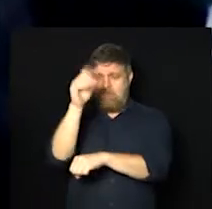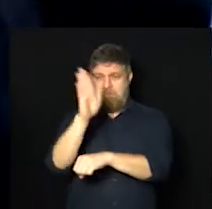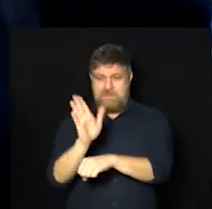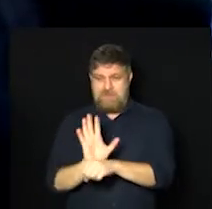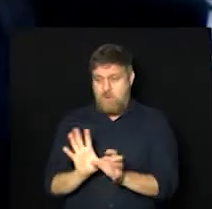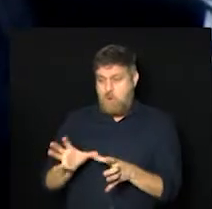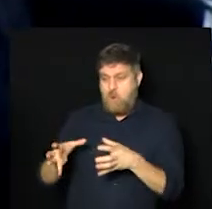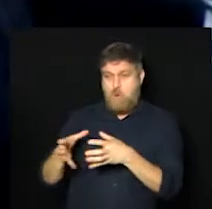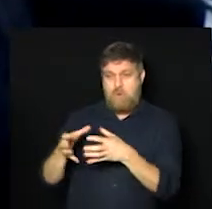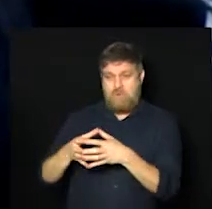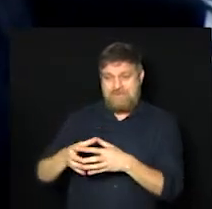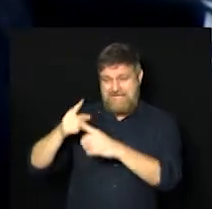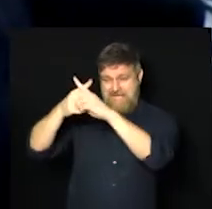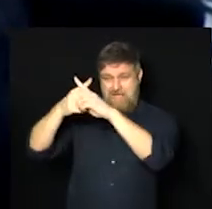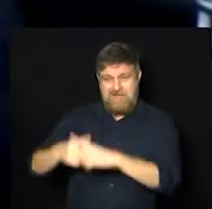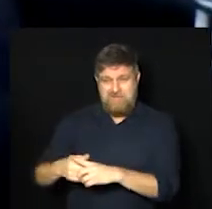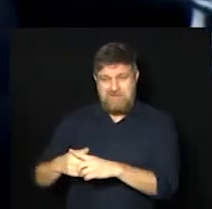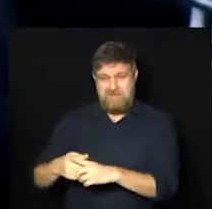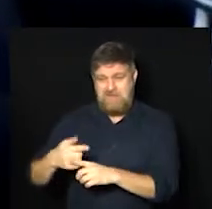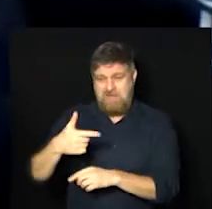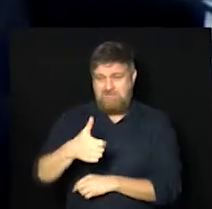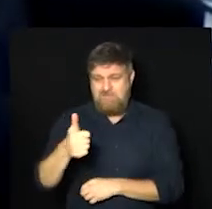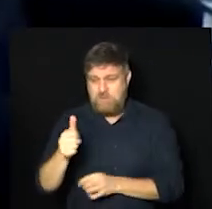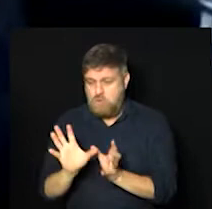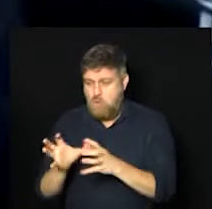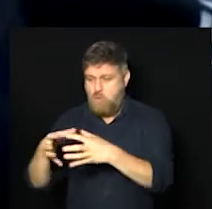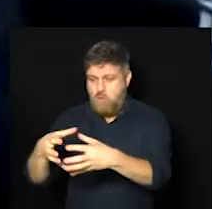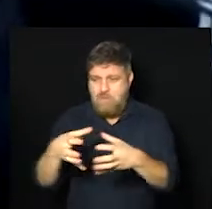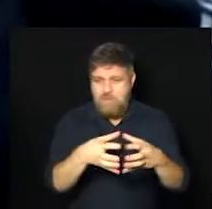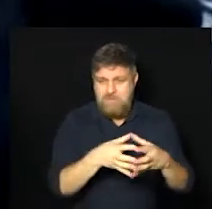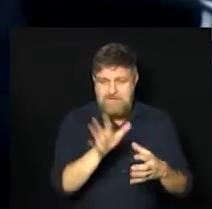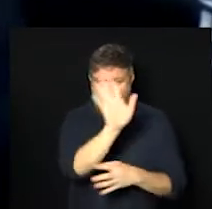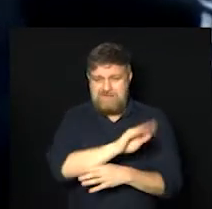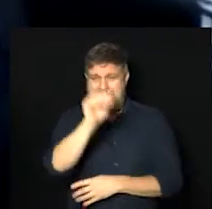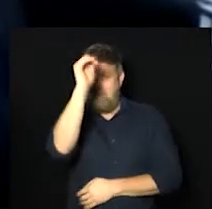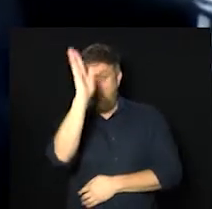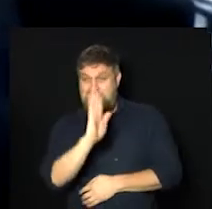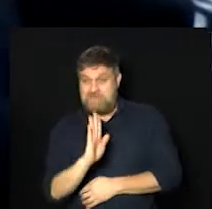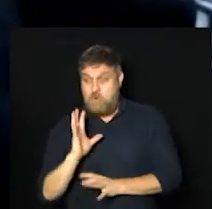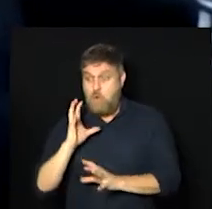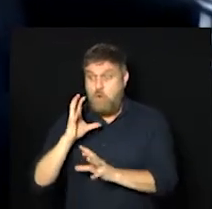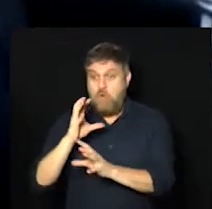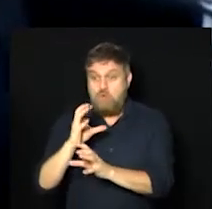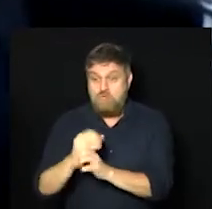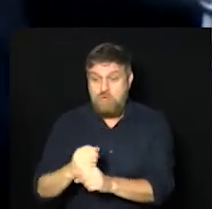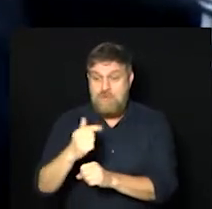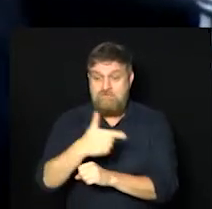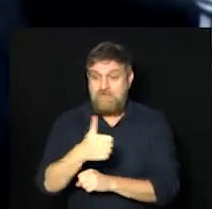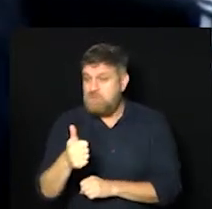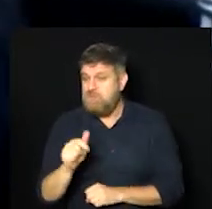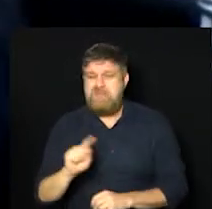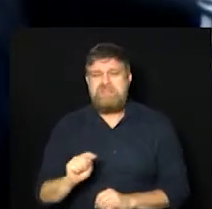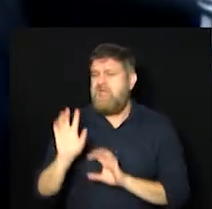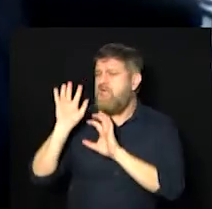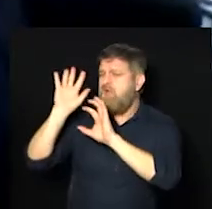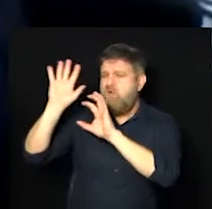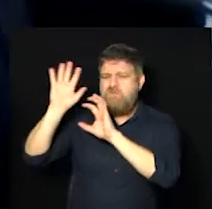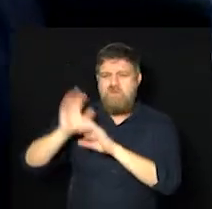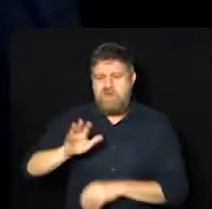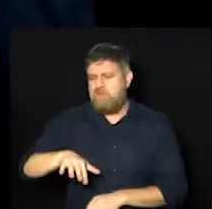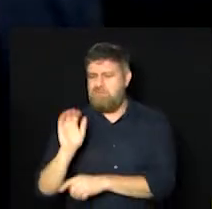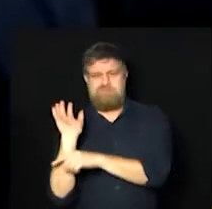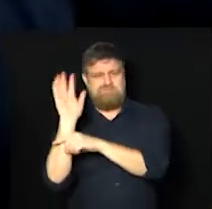um campeonato que tem 21 equipes. A Liga Nacional de Futsal tem 21 clubes. né? Nem voleibol, nem basquete,